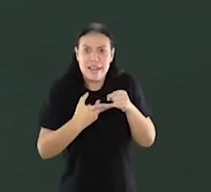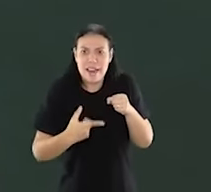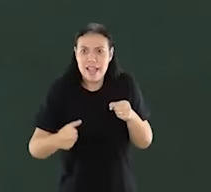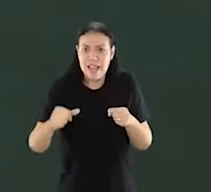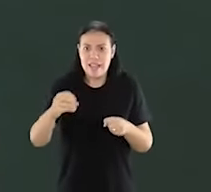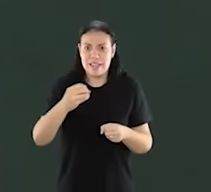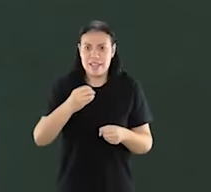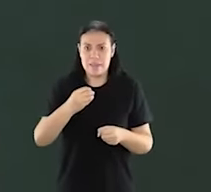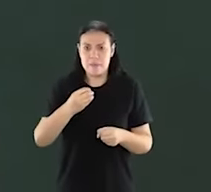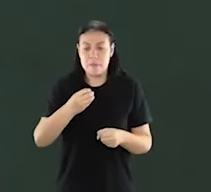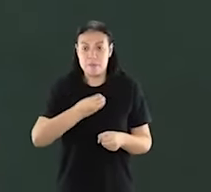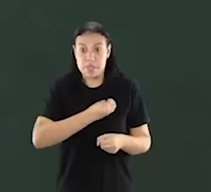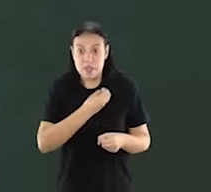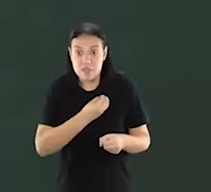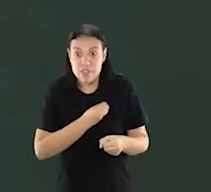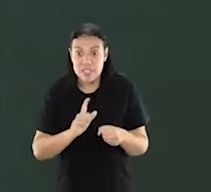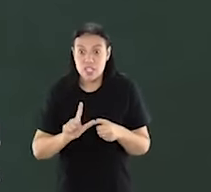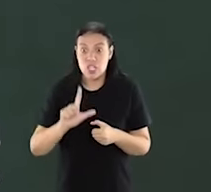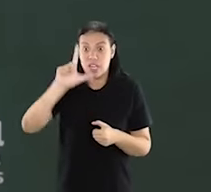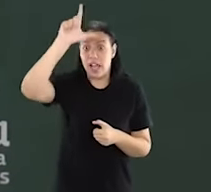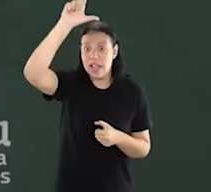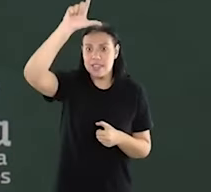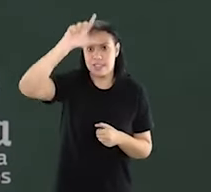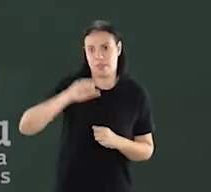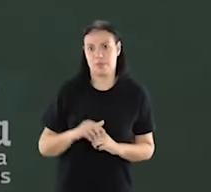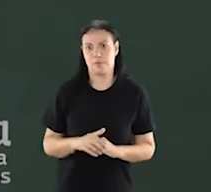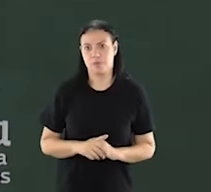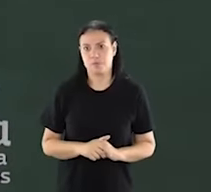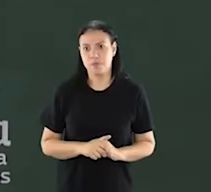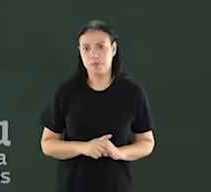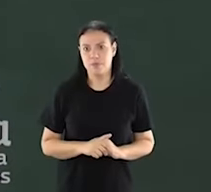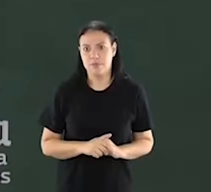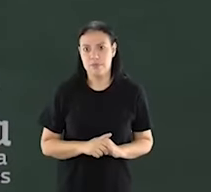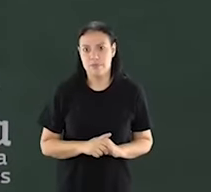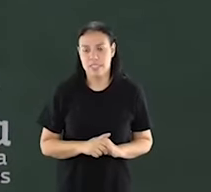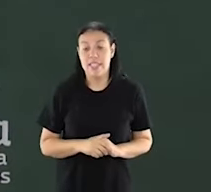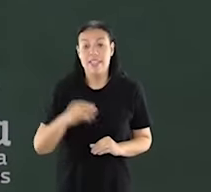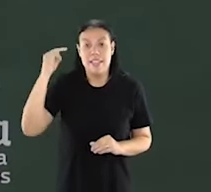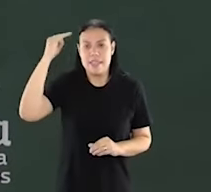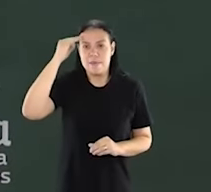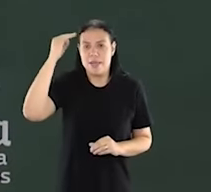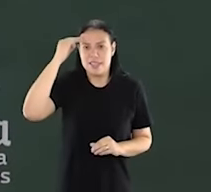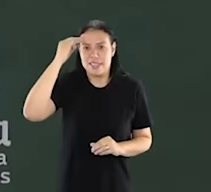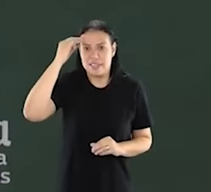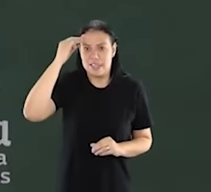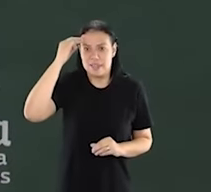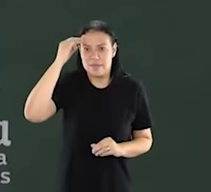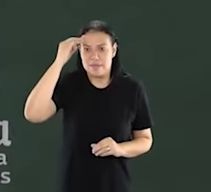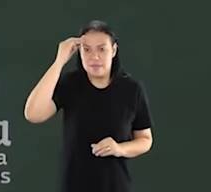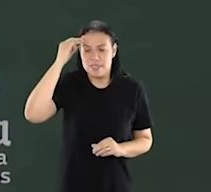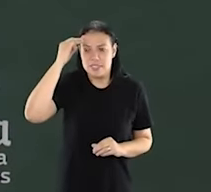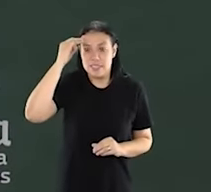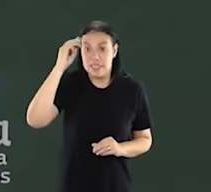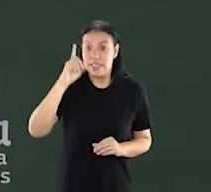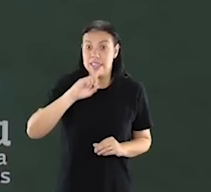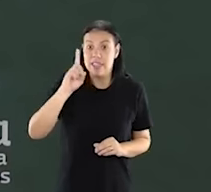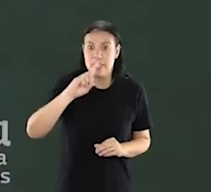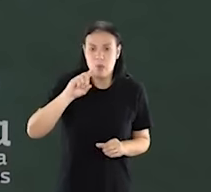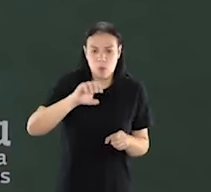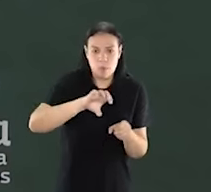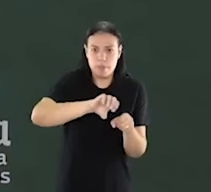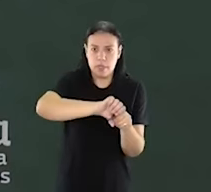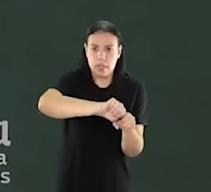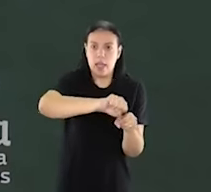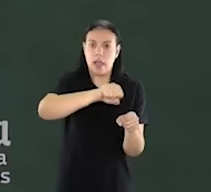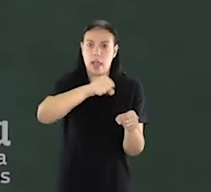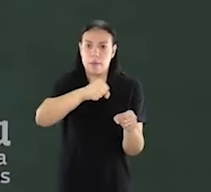à mesa com Jesus, ela vem por trás. E diz a Bíblia que ela não abre, ela quebra este vaso.